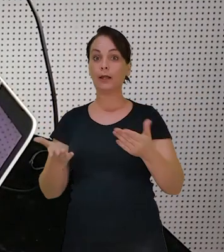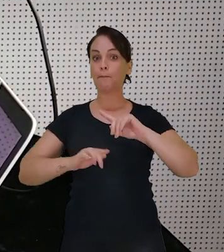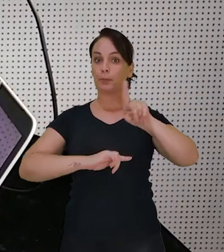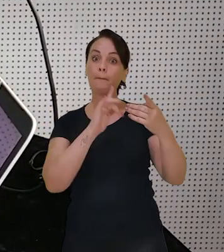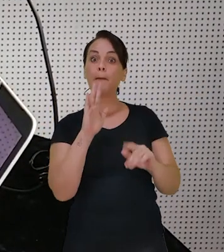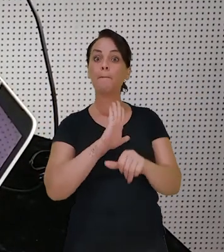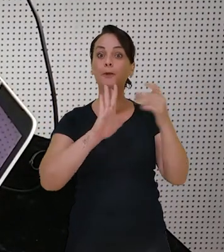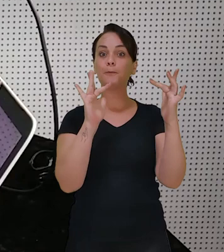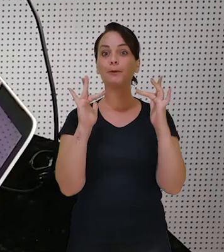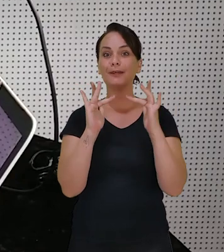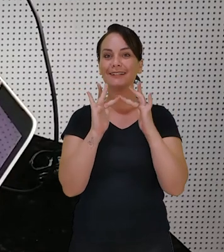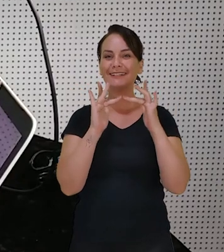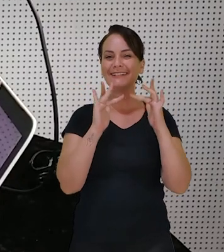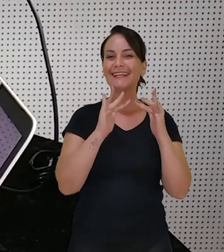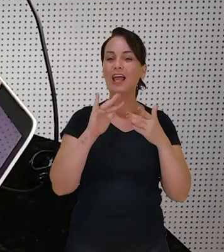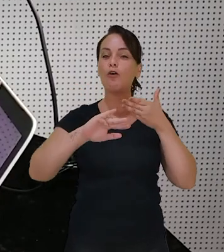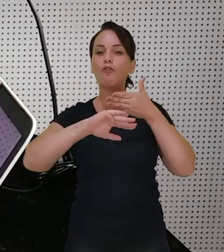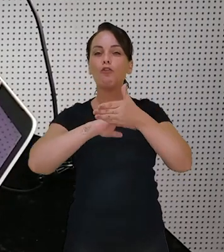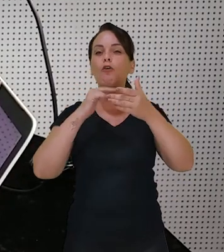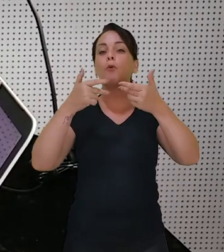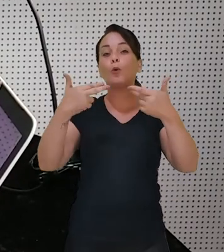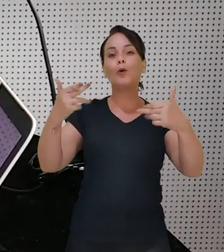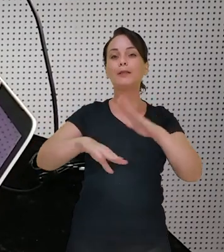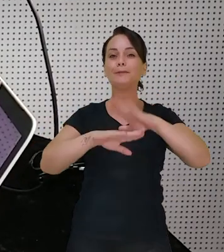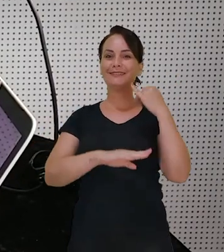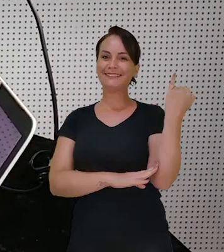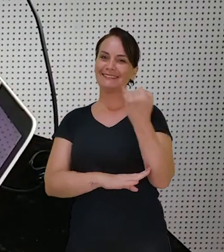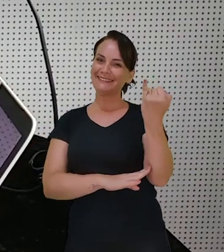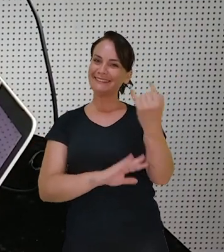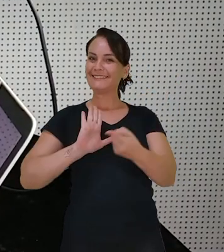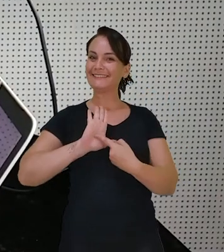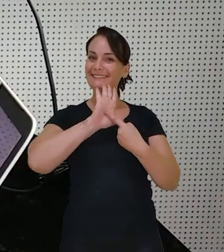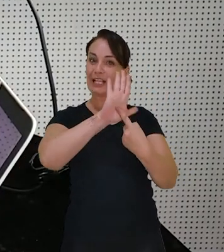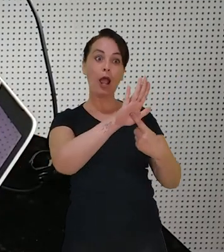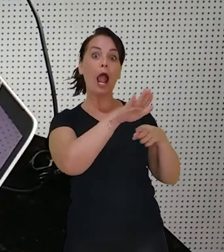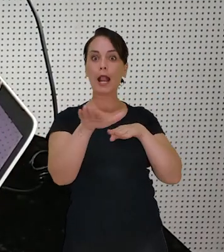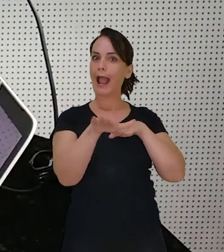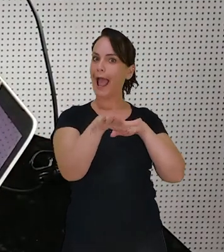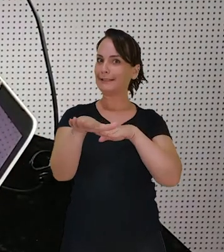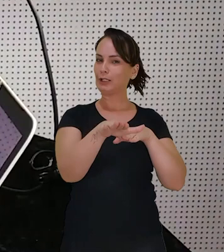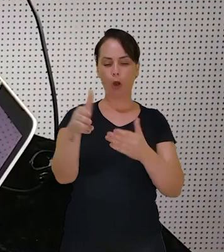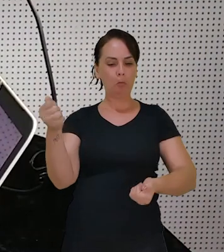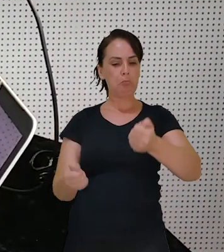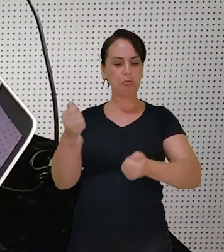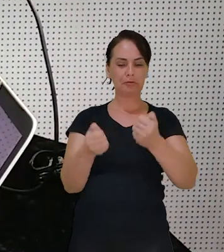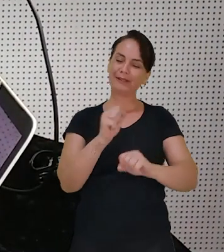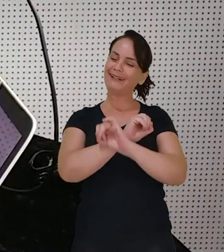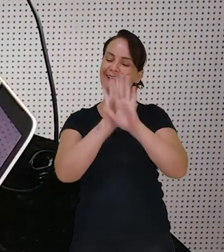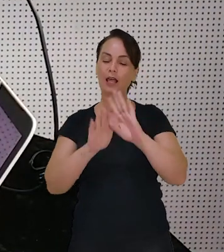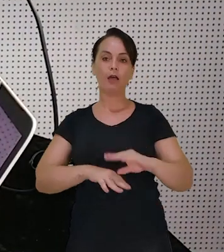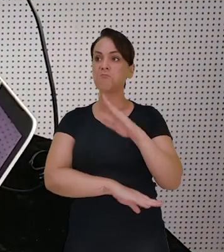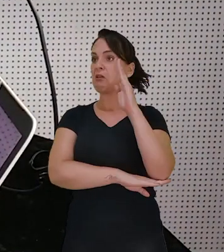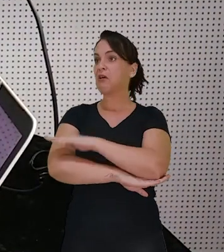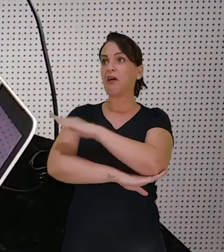primeiro contato, fomos ao que era mais importante. As apresentações dos carrinhos, é claro. E a tarde passou